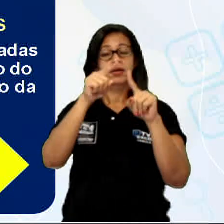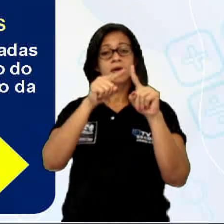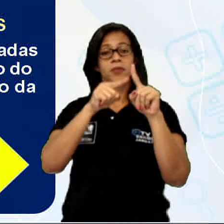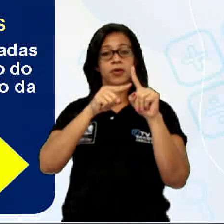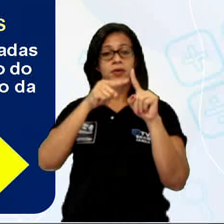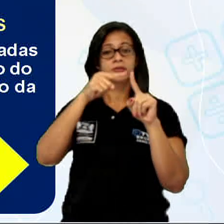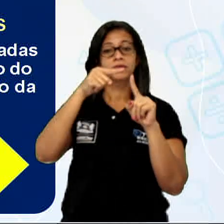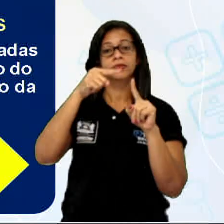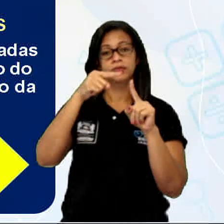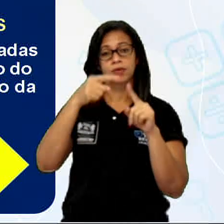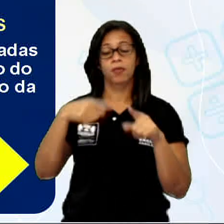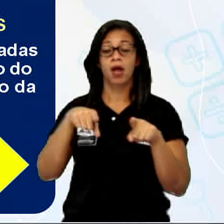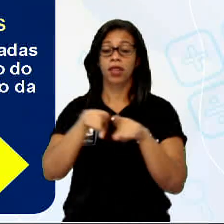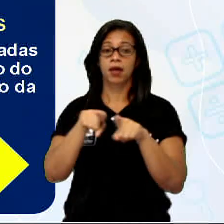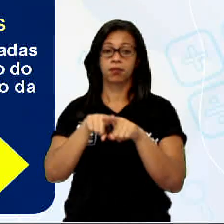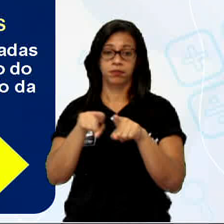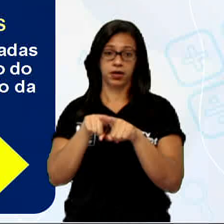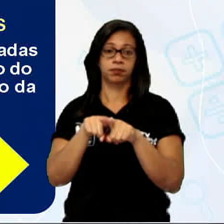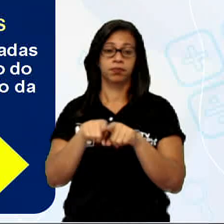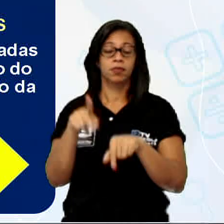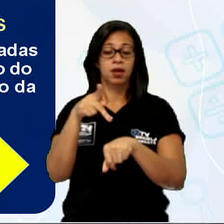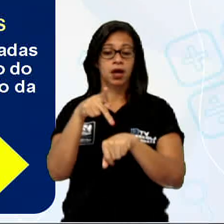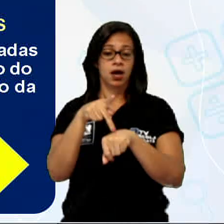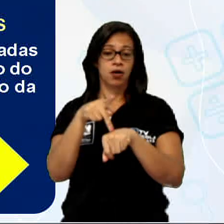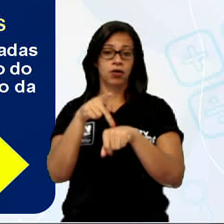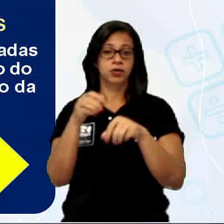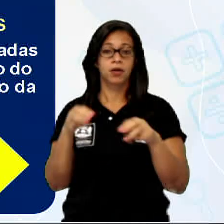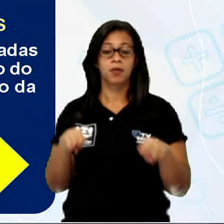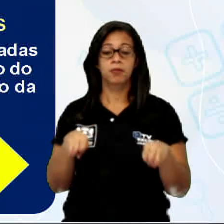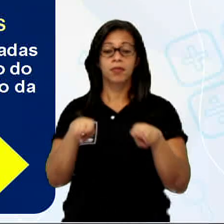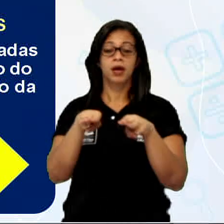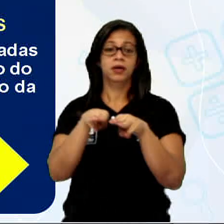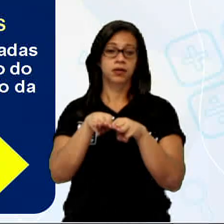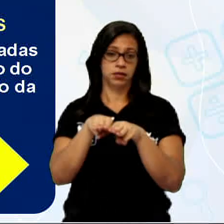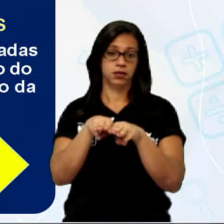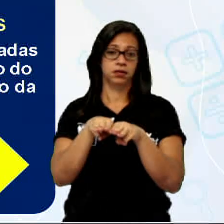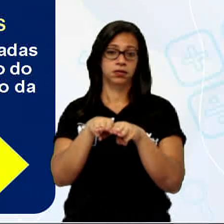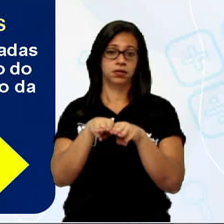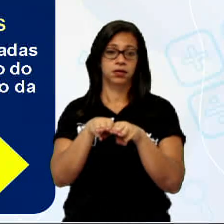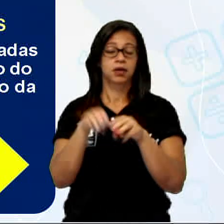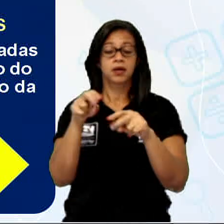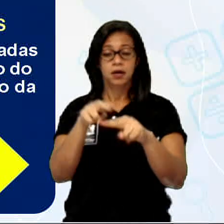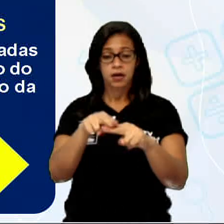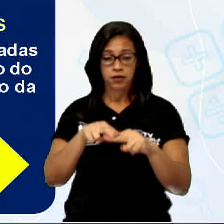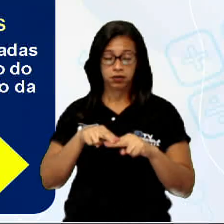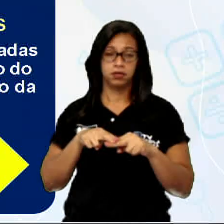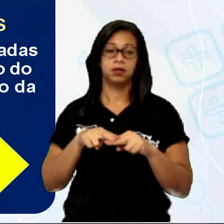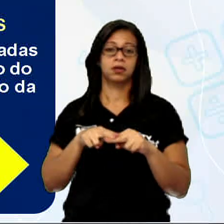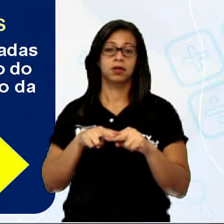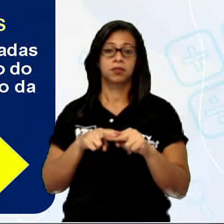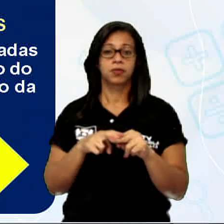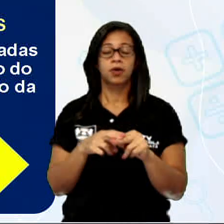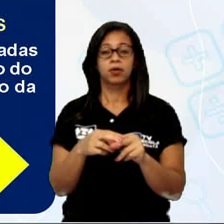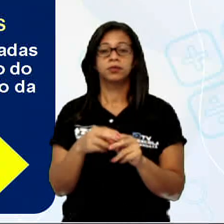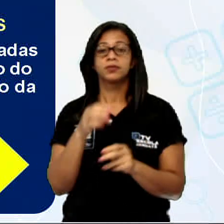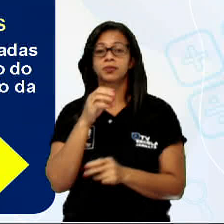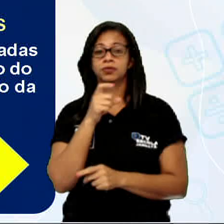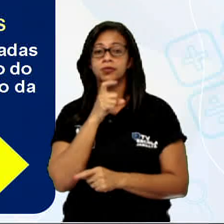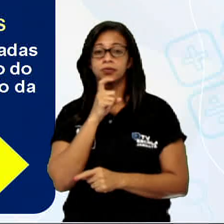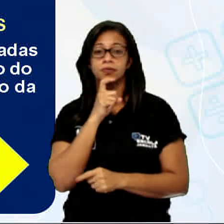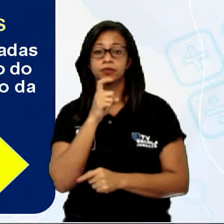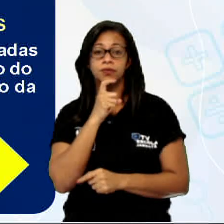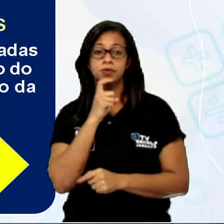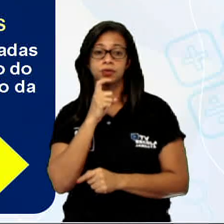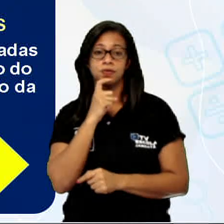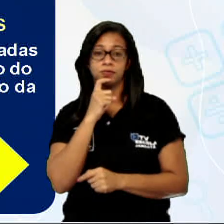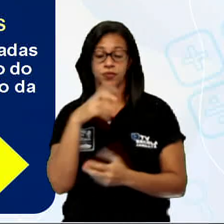rochas magnéticas, que são rochas formadas pelo esfriamento do magma do núcleo da